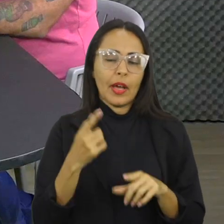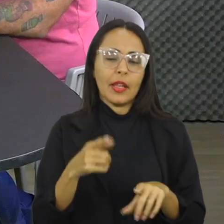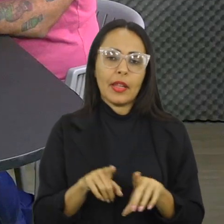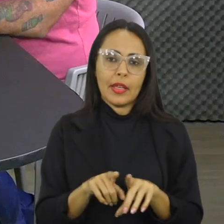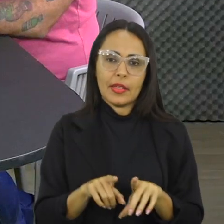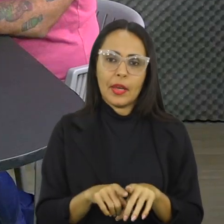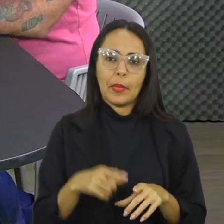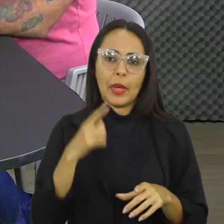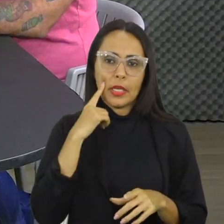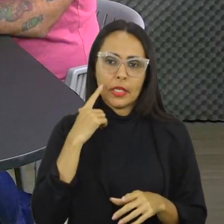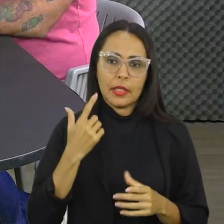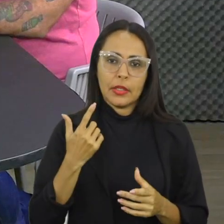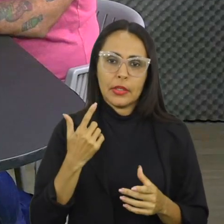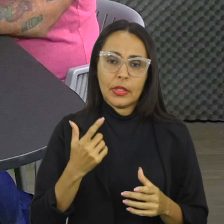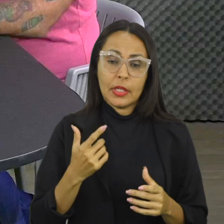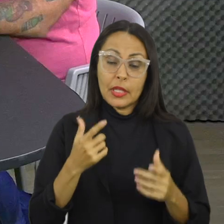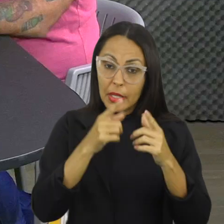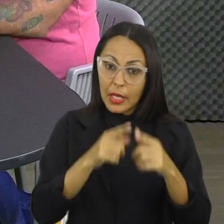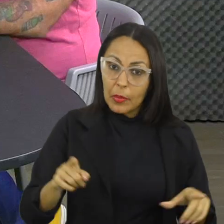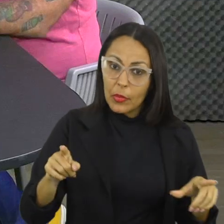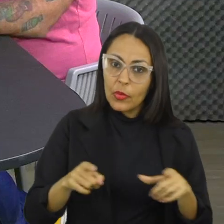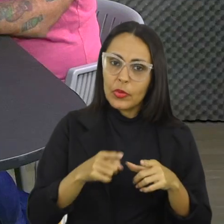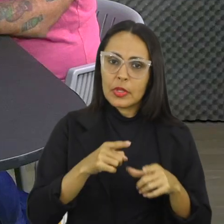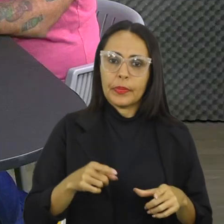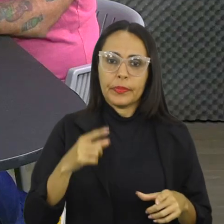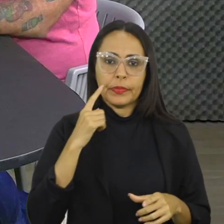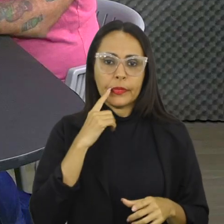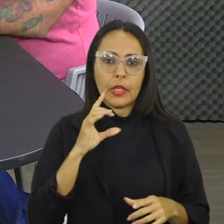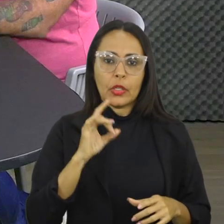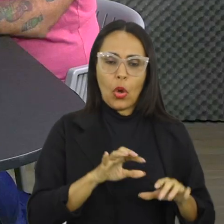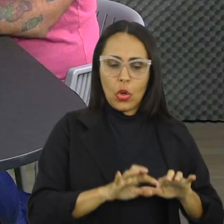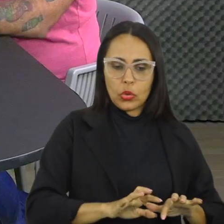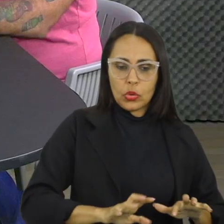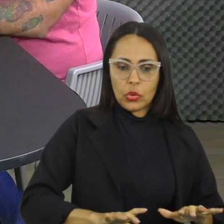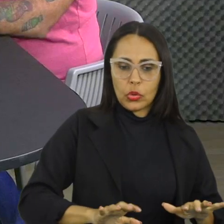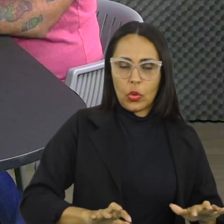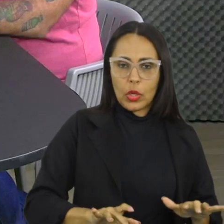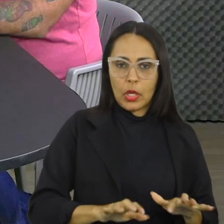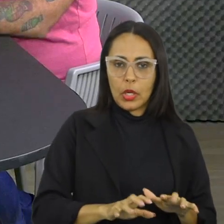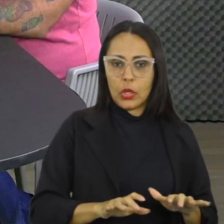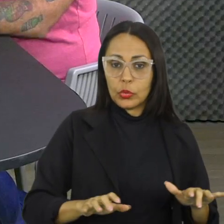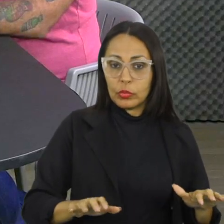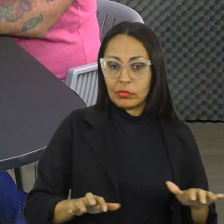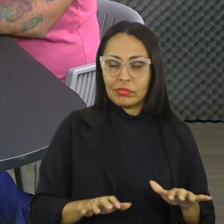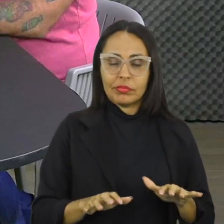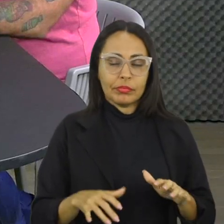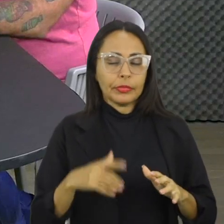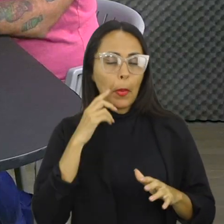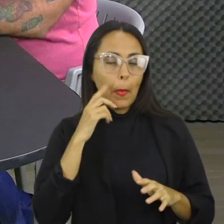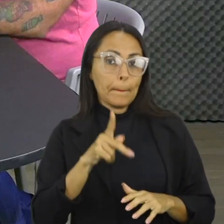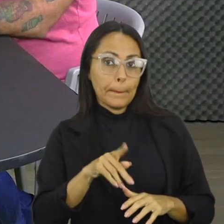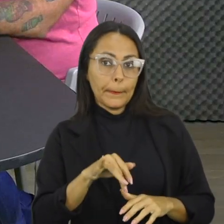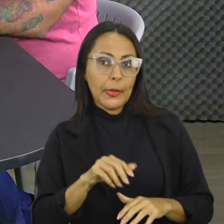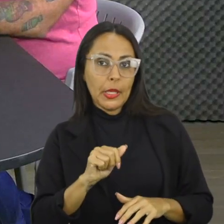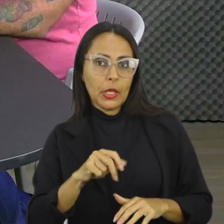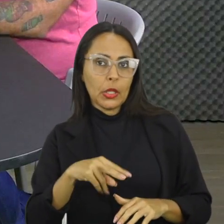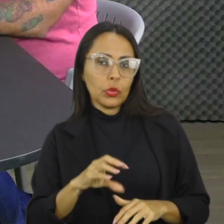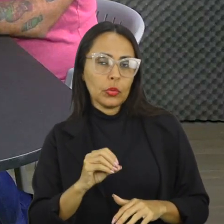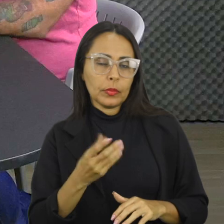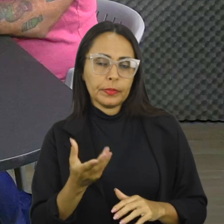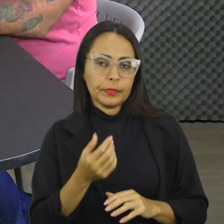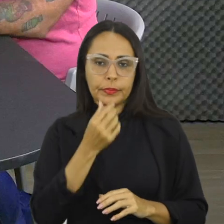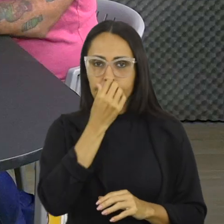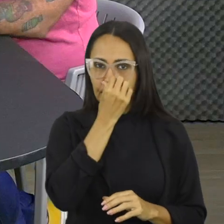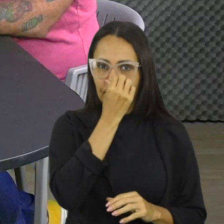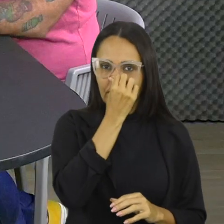além das notas musicais. Ele só tocando a notinha como se ele estivesse digitando, né? Você está falando do piano. Ele